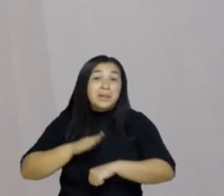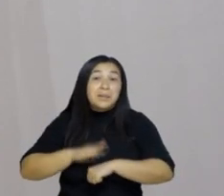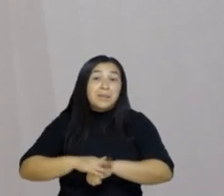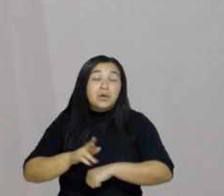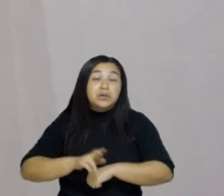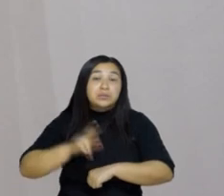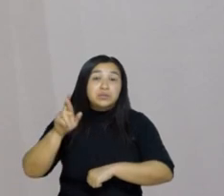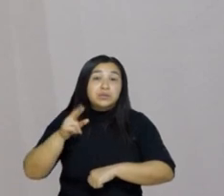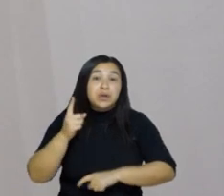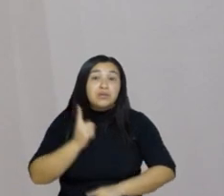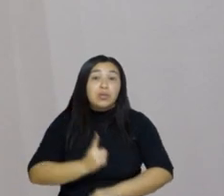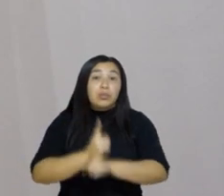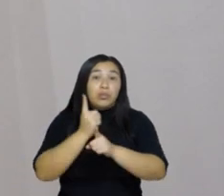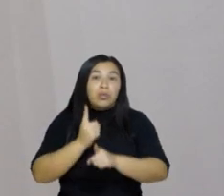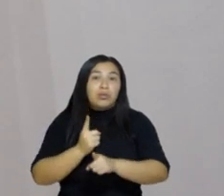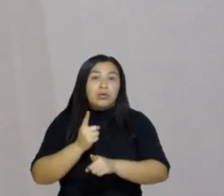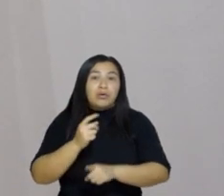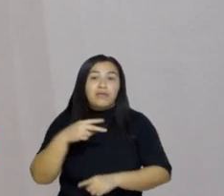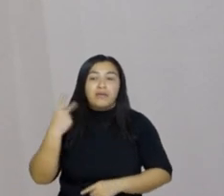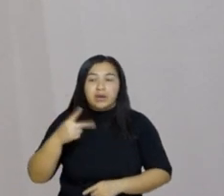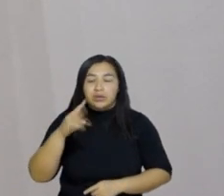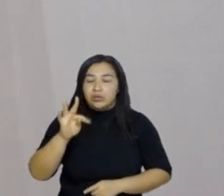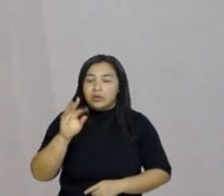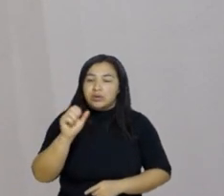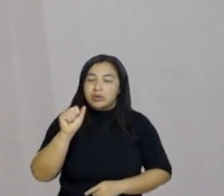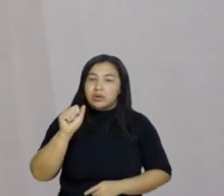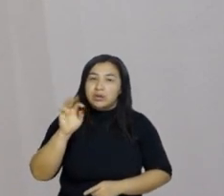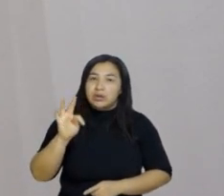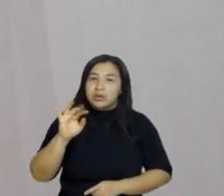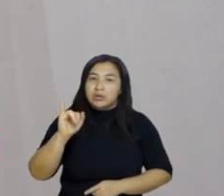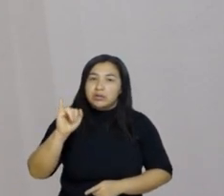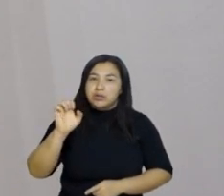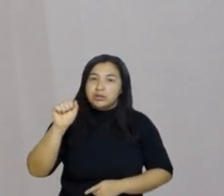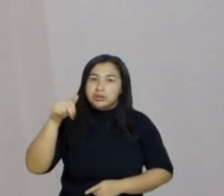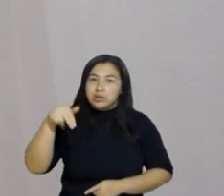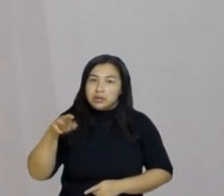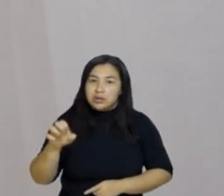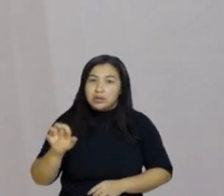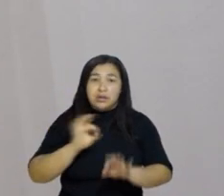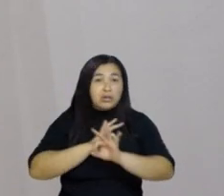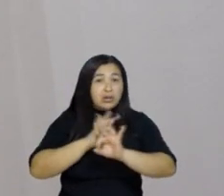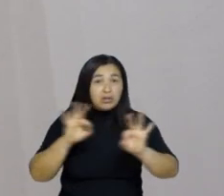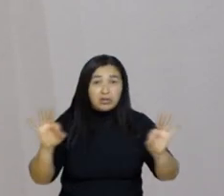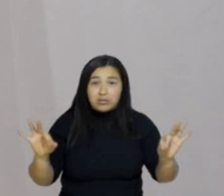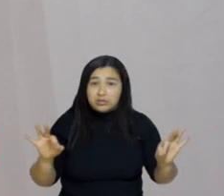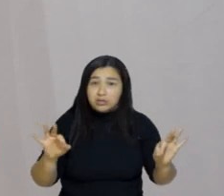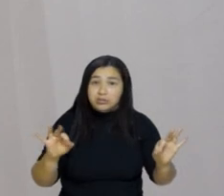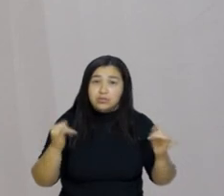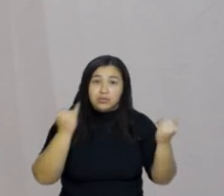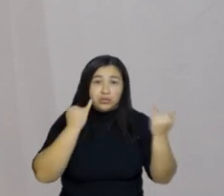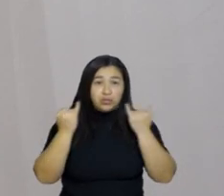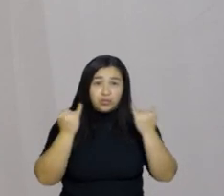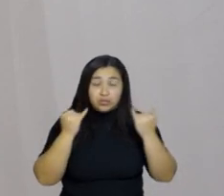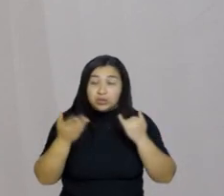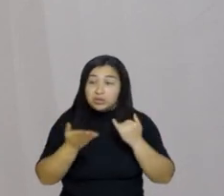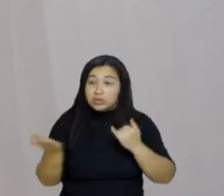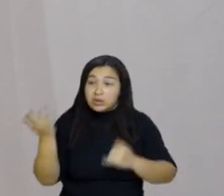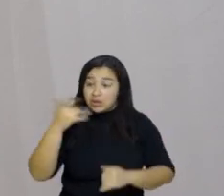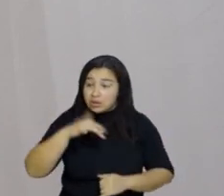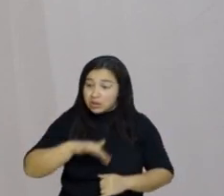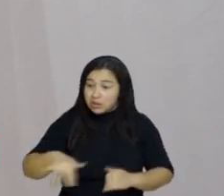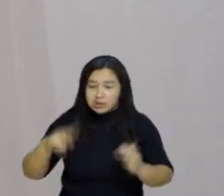Tatiane, conforme mostrou. Que excelente notícia, prefeita. Fico feliz com as crianças, não terão mais acesso aos